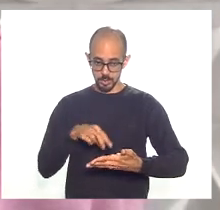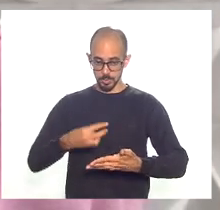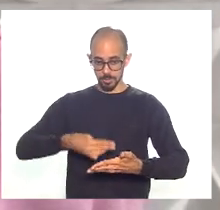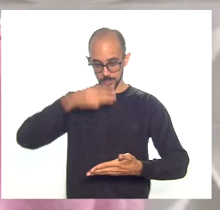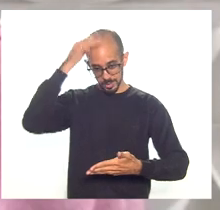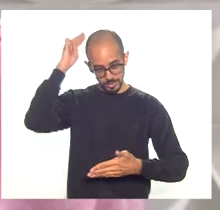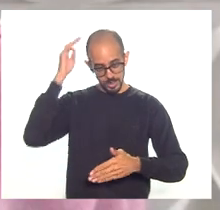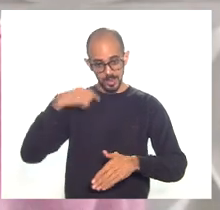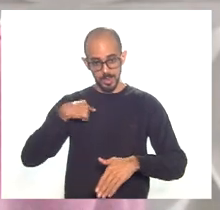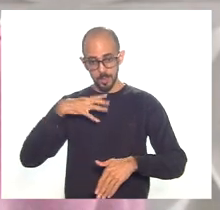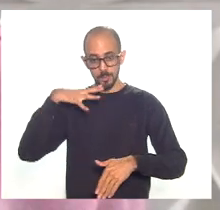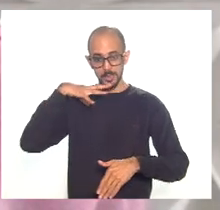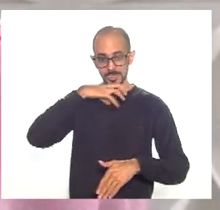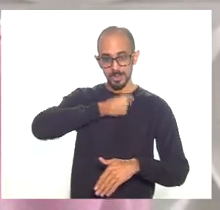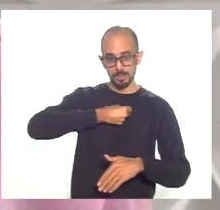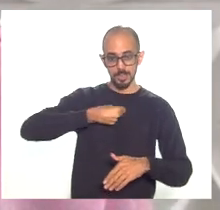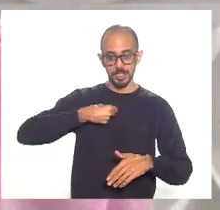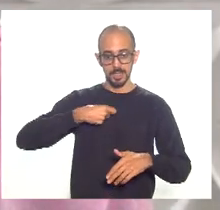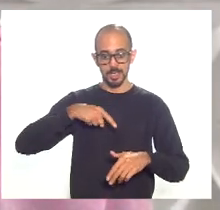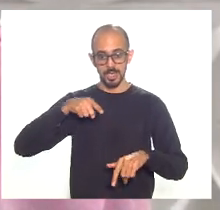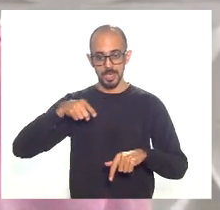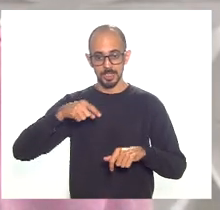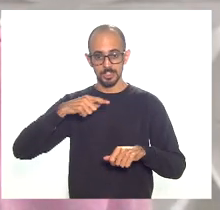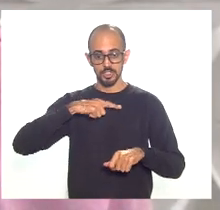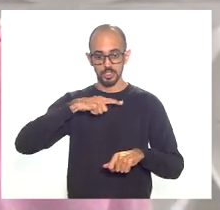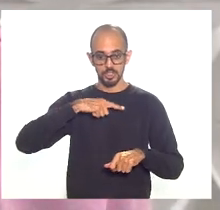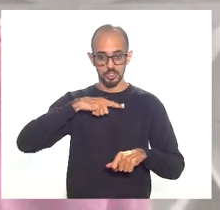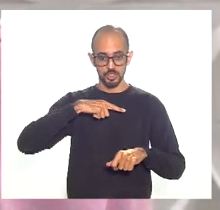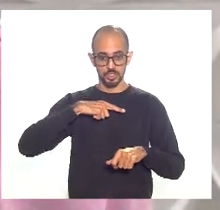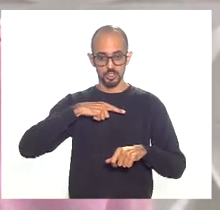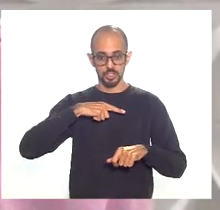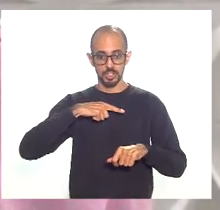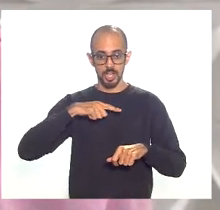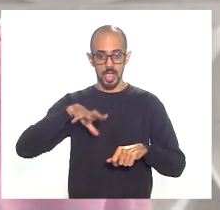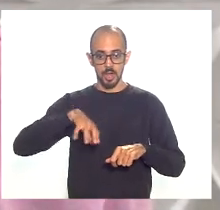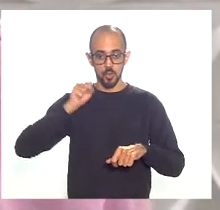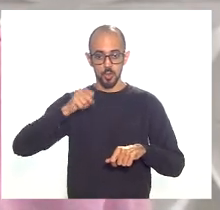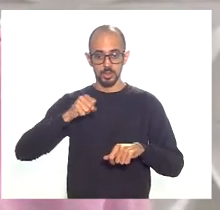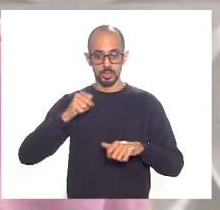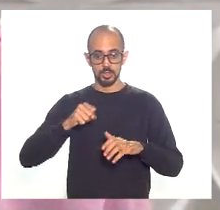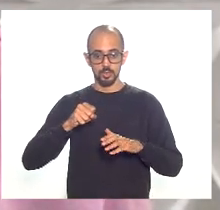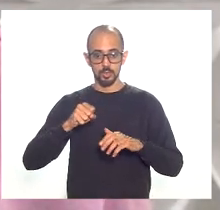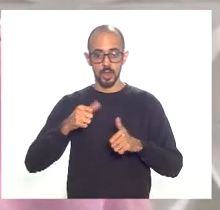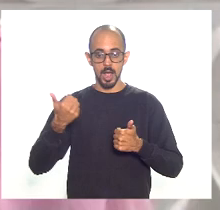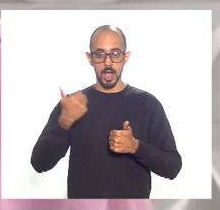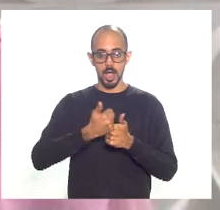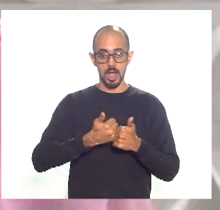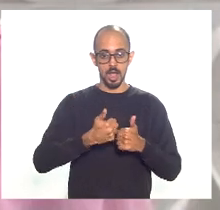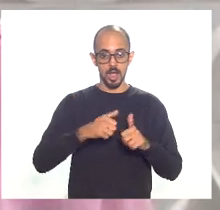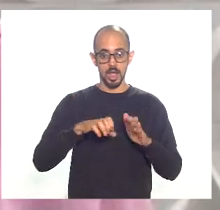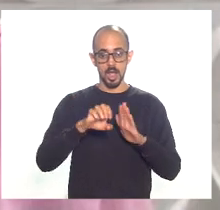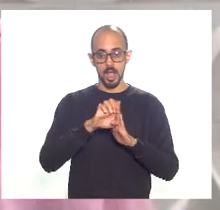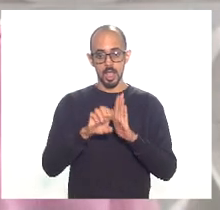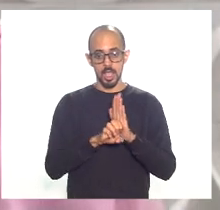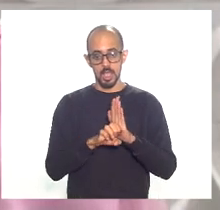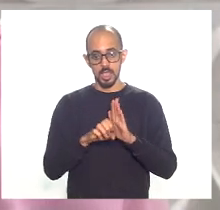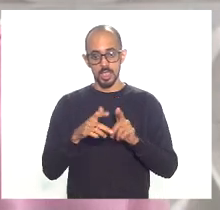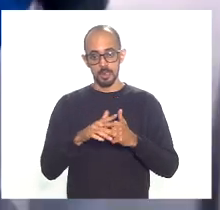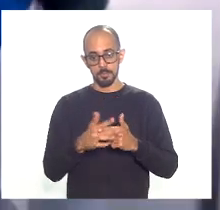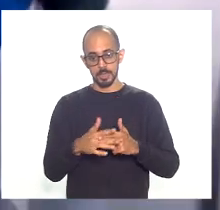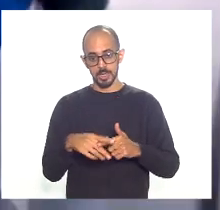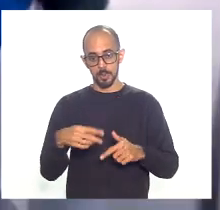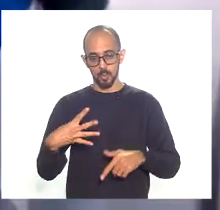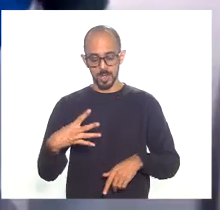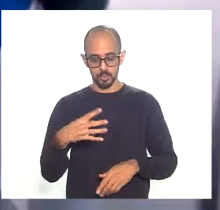Pacheco, eu percebi que ele havia acolhido como subemenda aglutinativa a determinação da emenda 4.